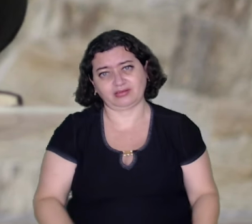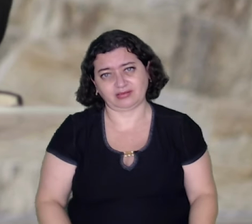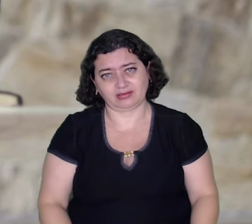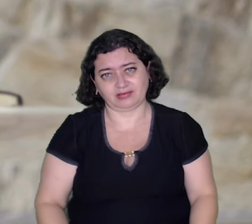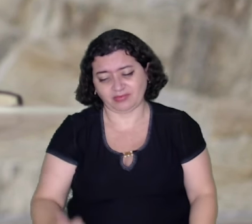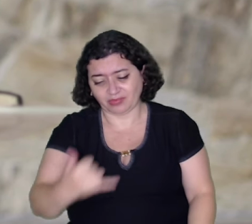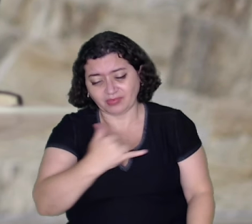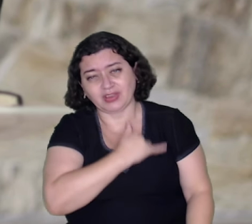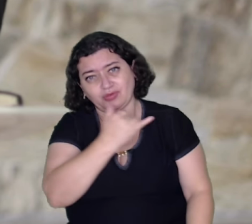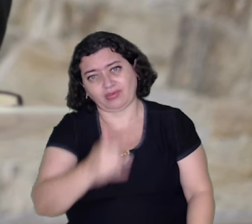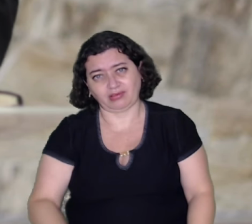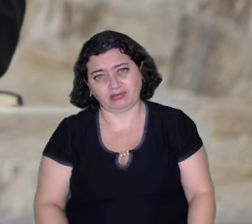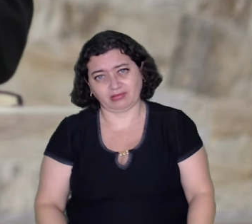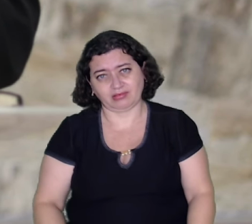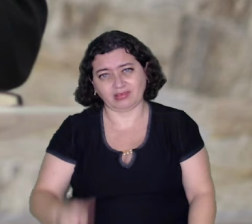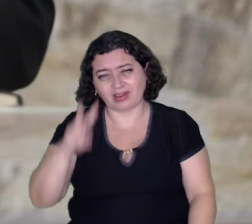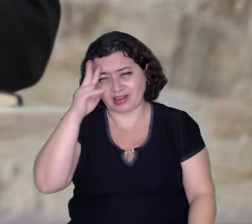Lembre-se de Jesus.